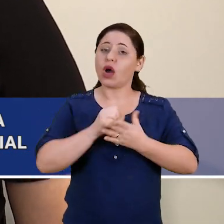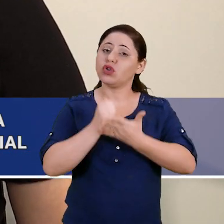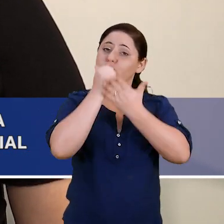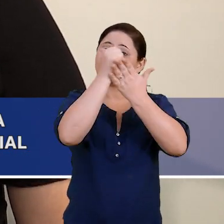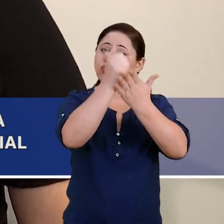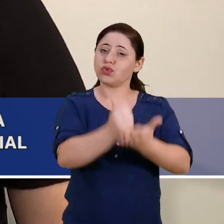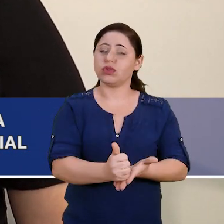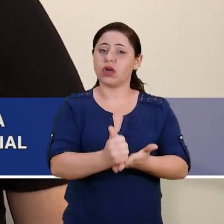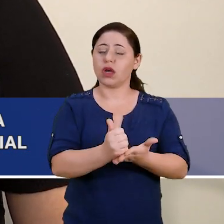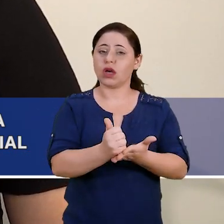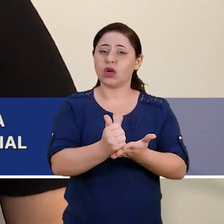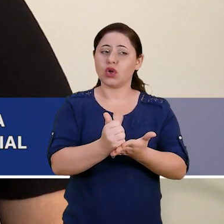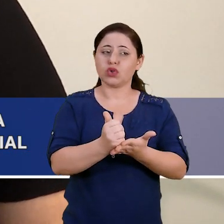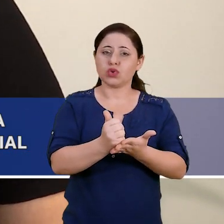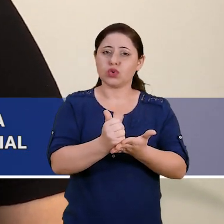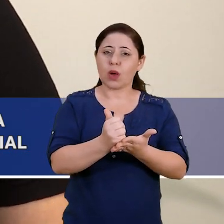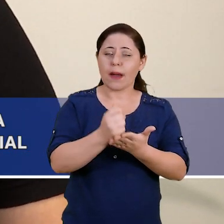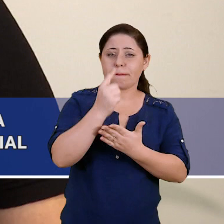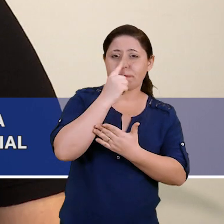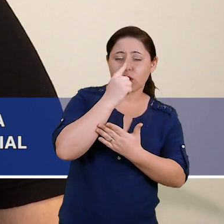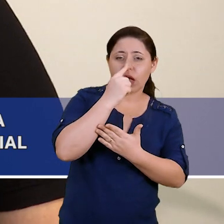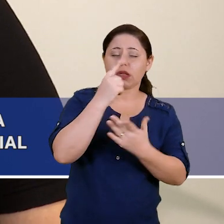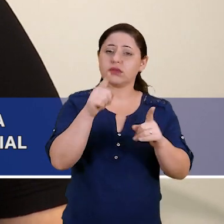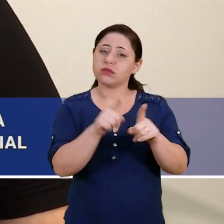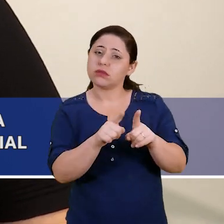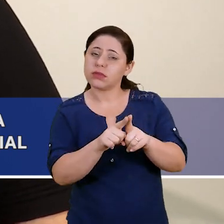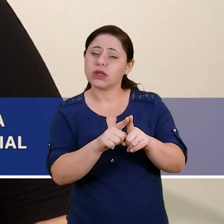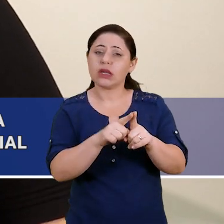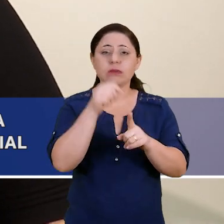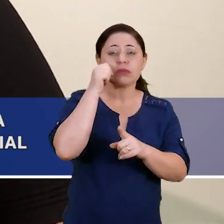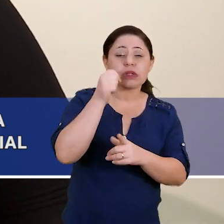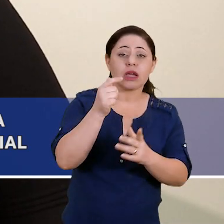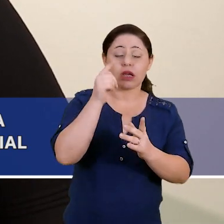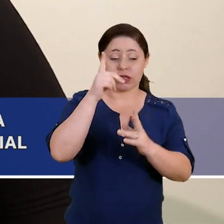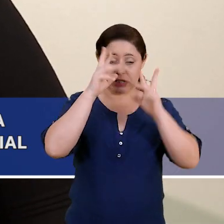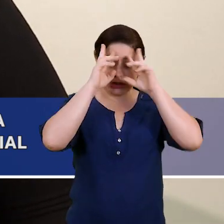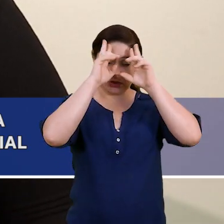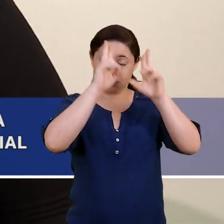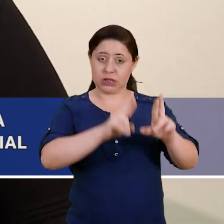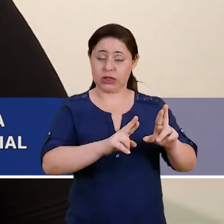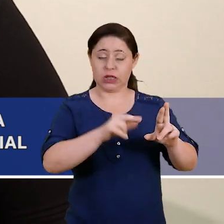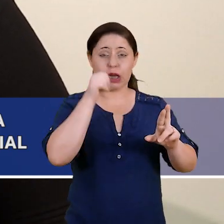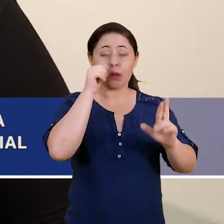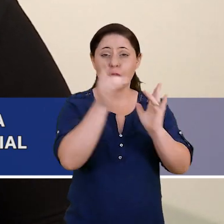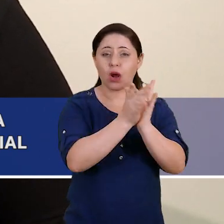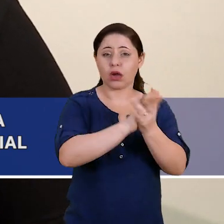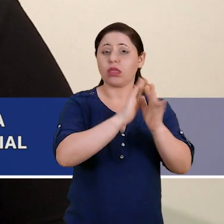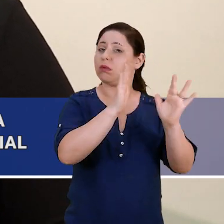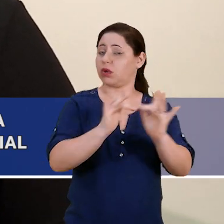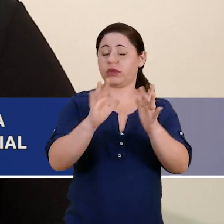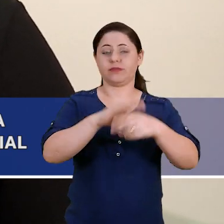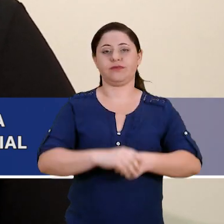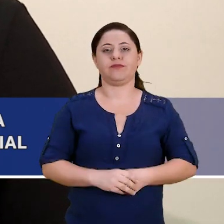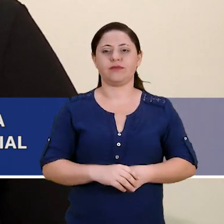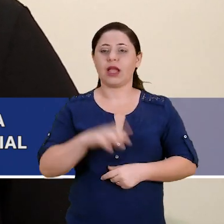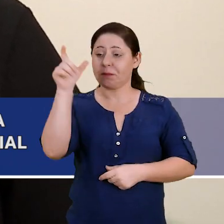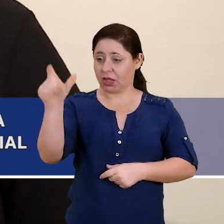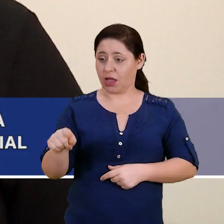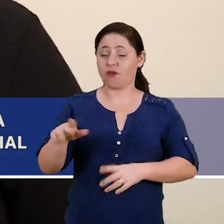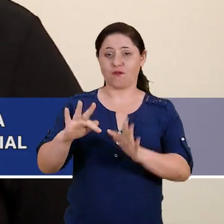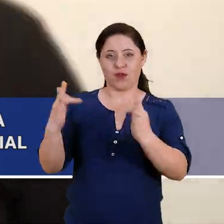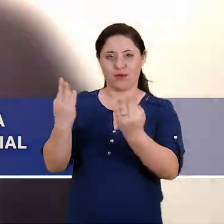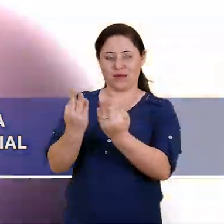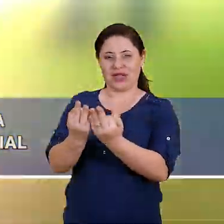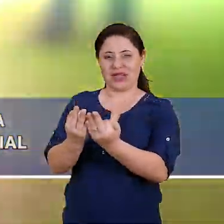uma participação ativa dentro de casa, né, dividindo as tarefas efetivamente, respeitando a sua esposa, a companheira, a